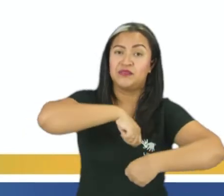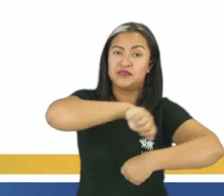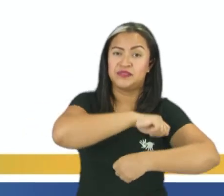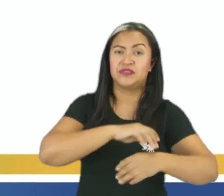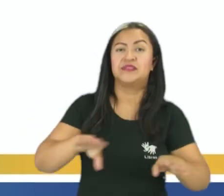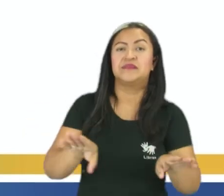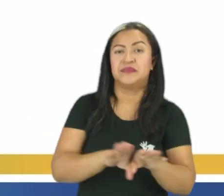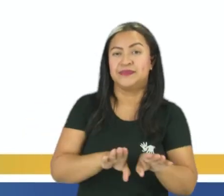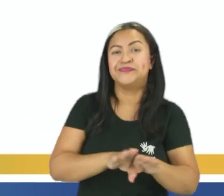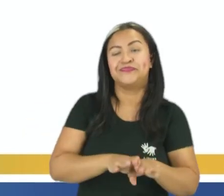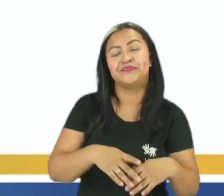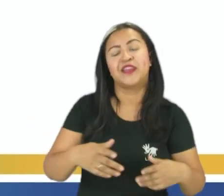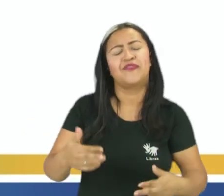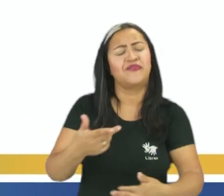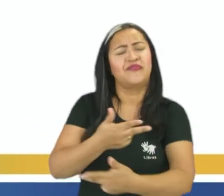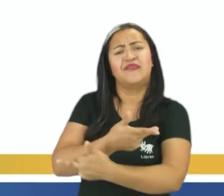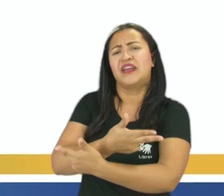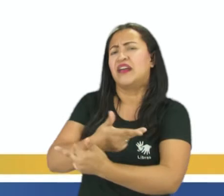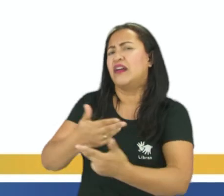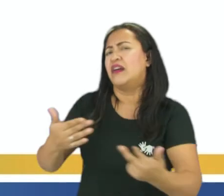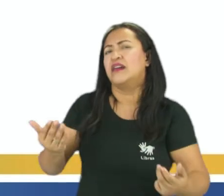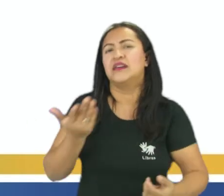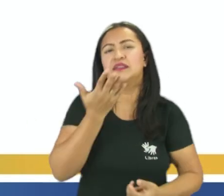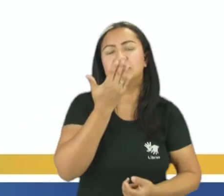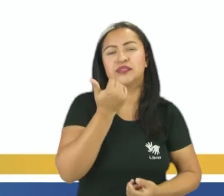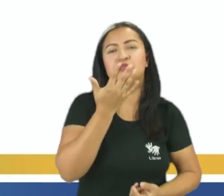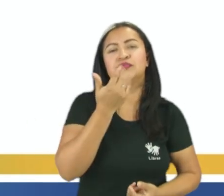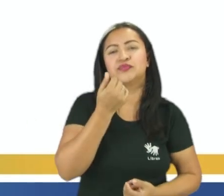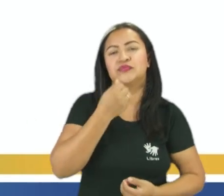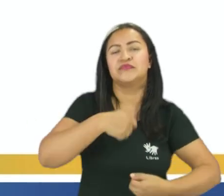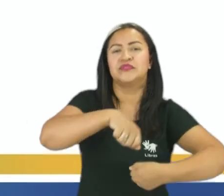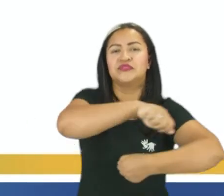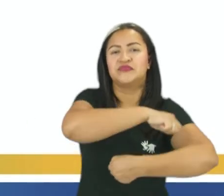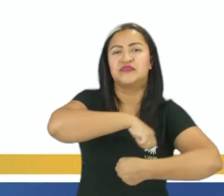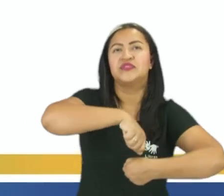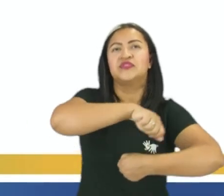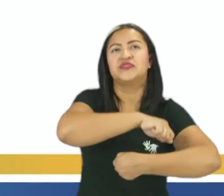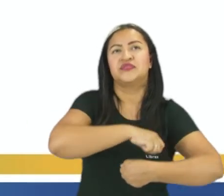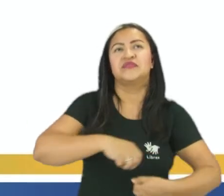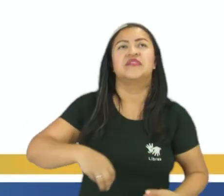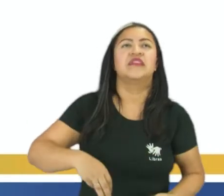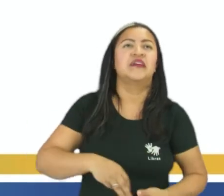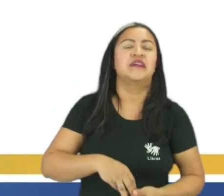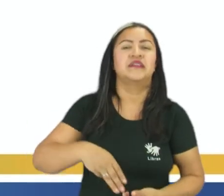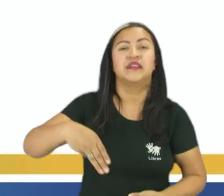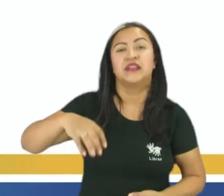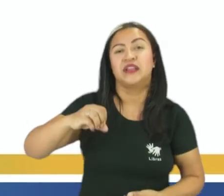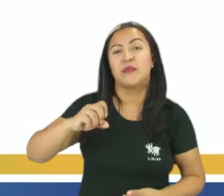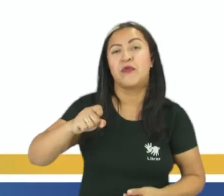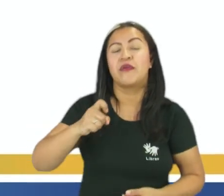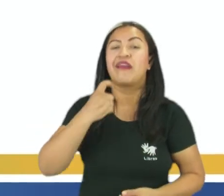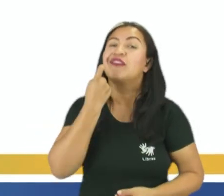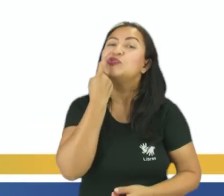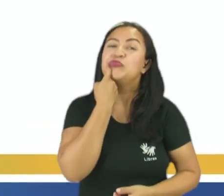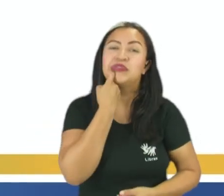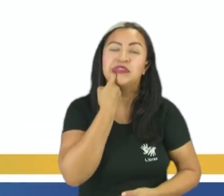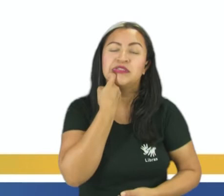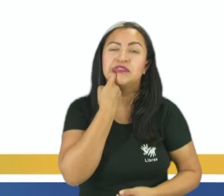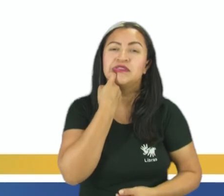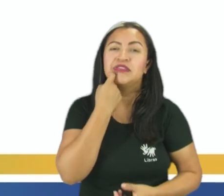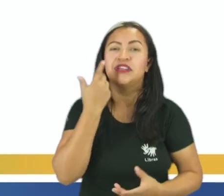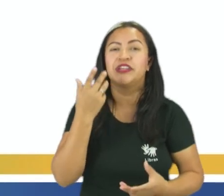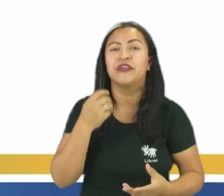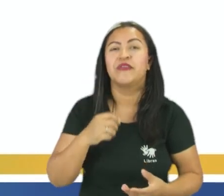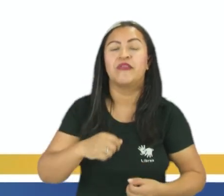vocês, vários pratos, né, que a gente hoje gosta muito, feijoada, muqueca, né, e aí a feijoada ela nasce nesse contexto,